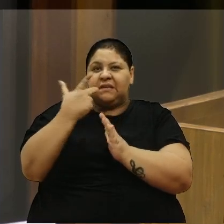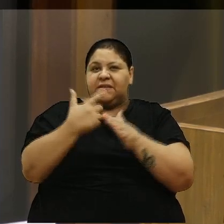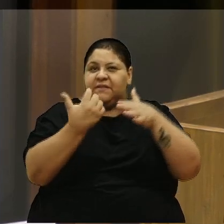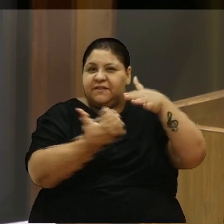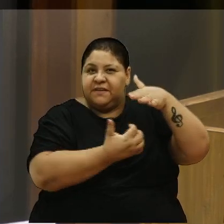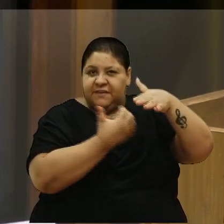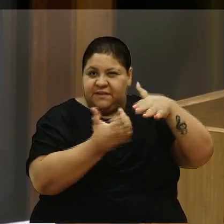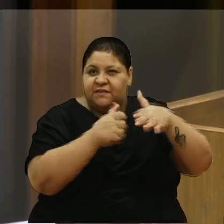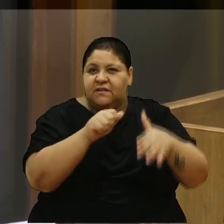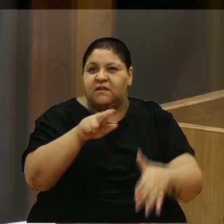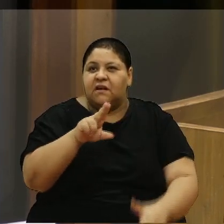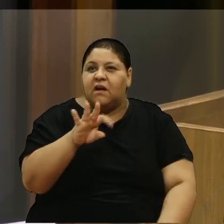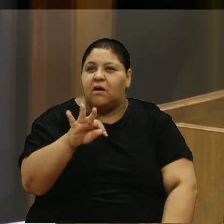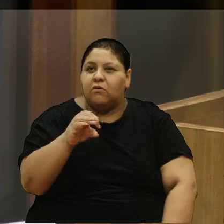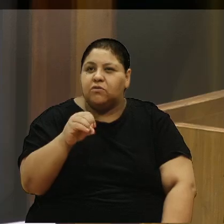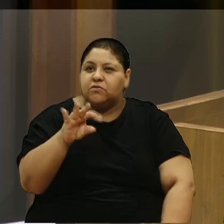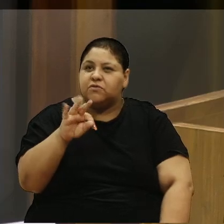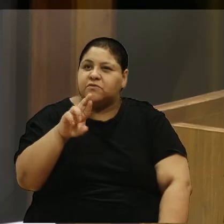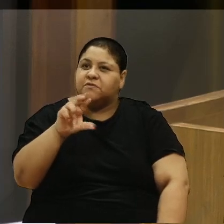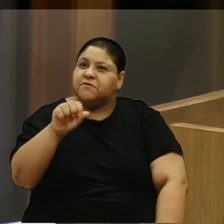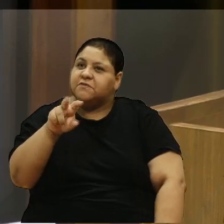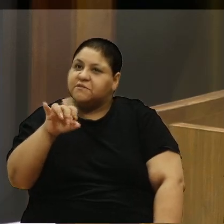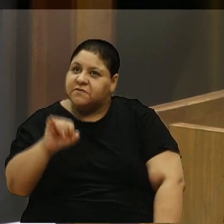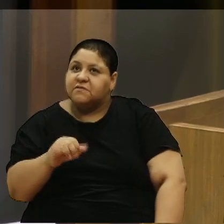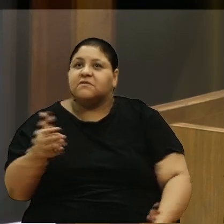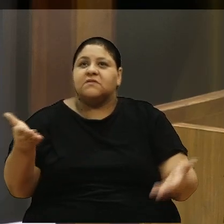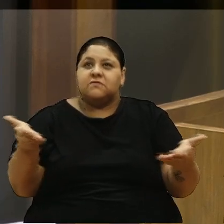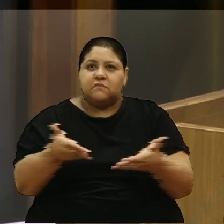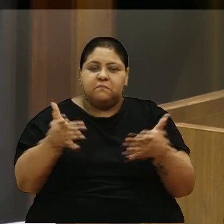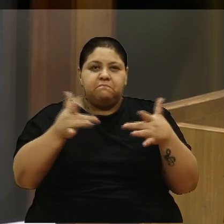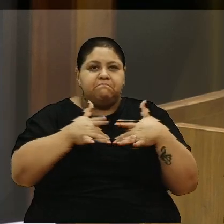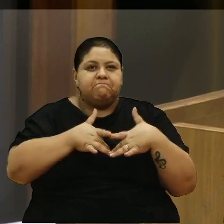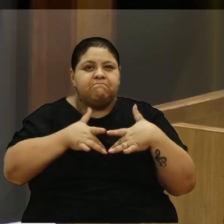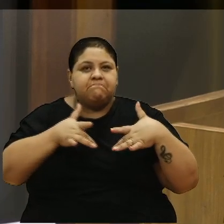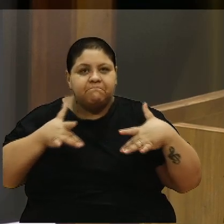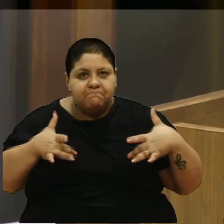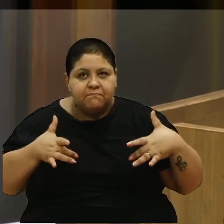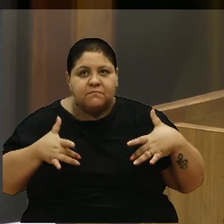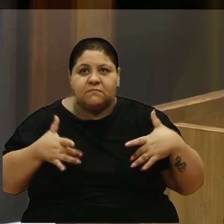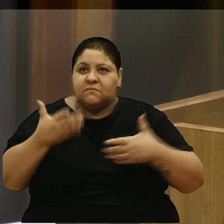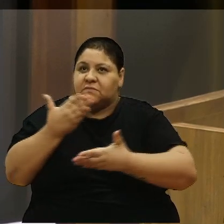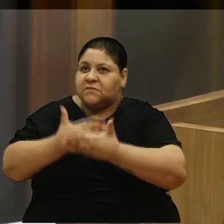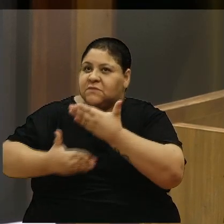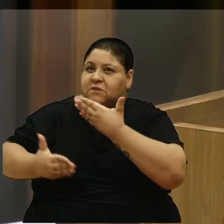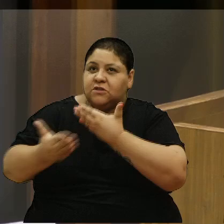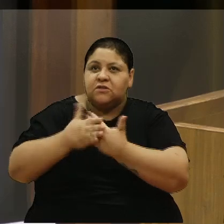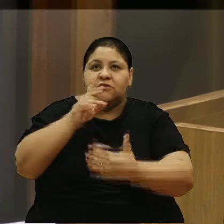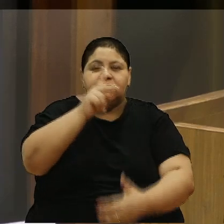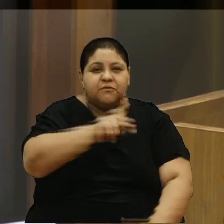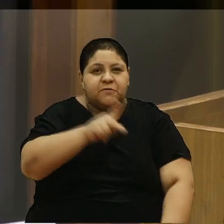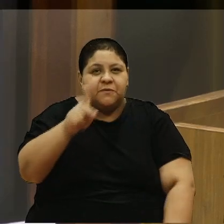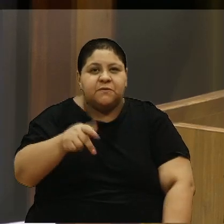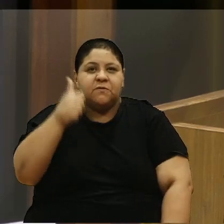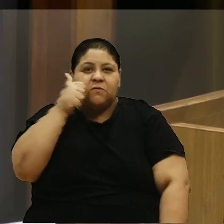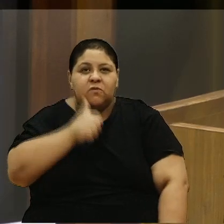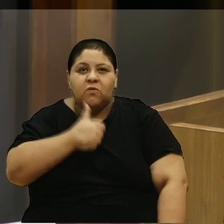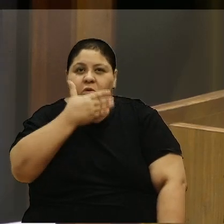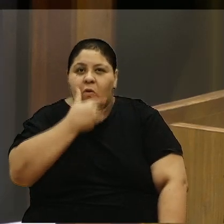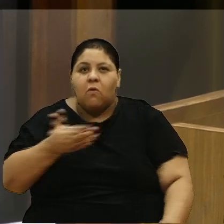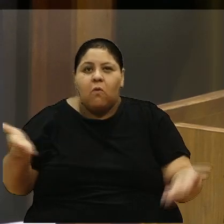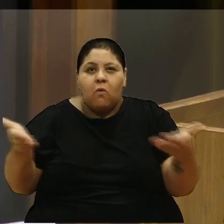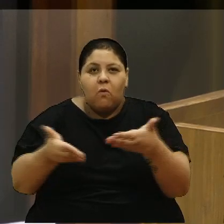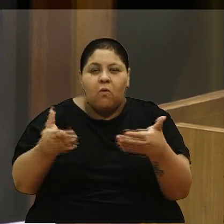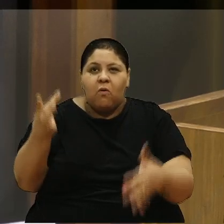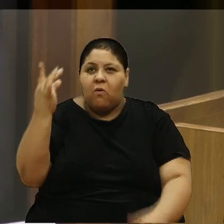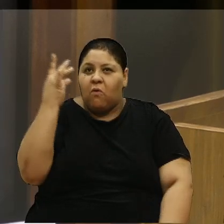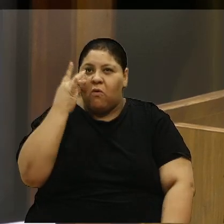da Autotrave, de qualquer outra coisa, eu queria me solidarizar com todas as professoras e professores que aqui estão.